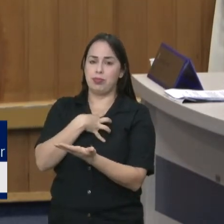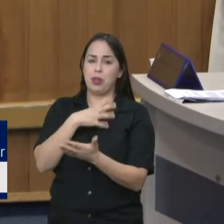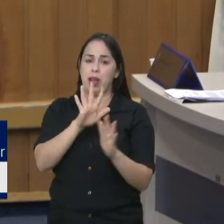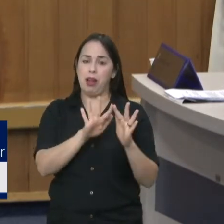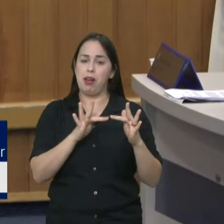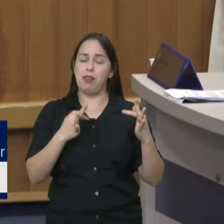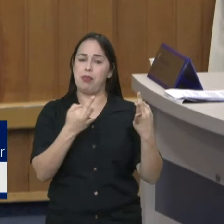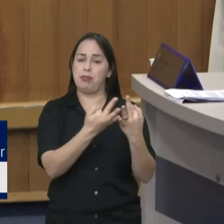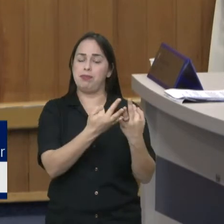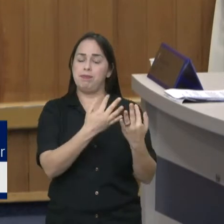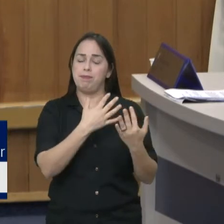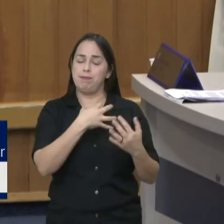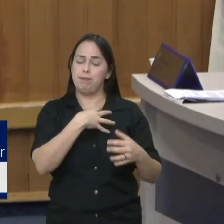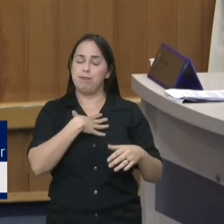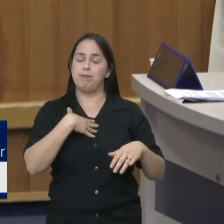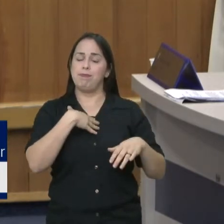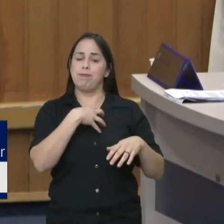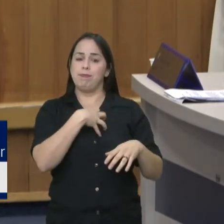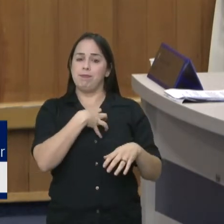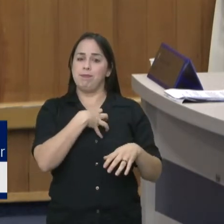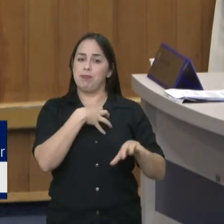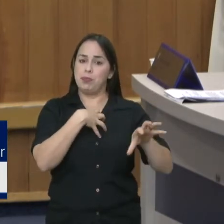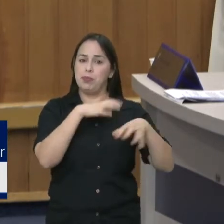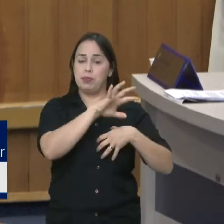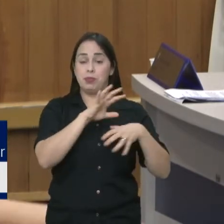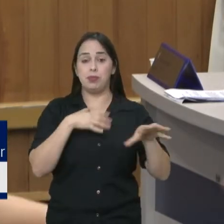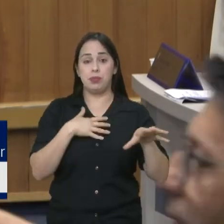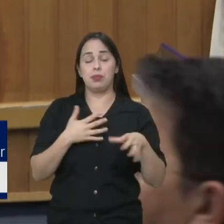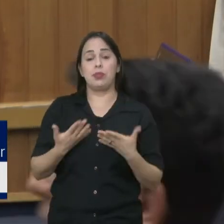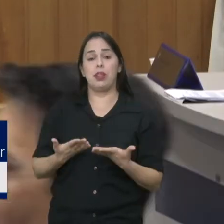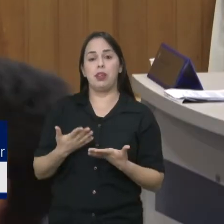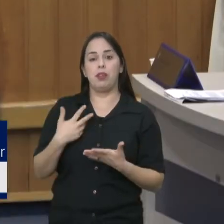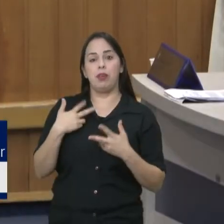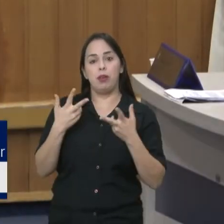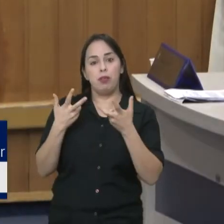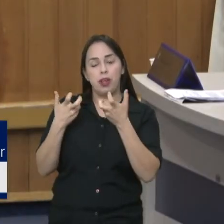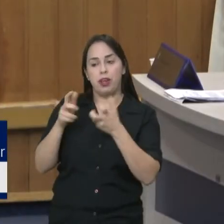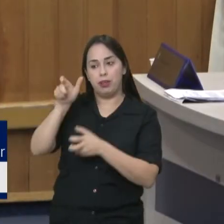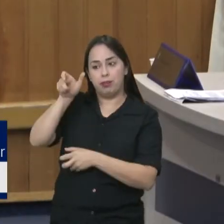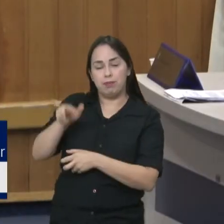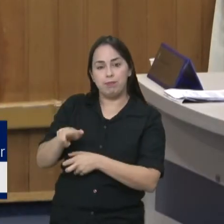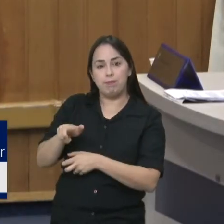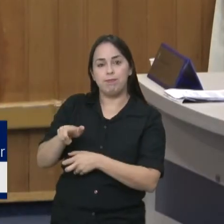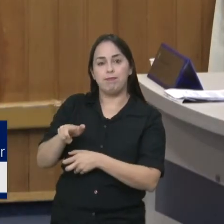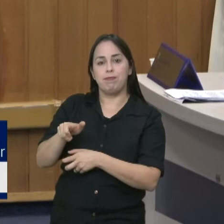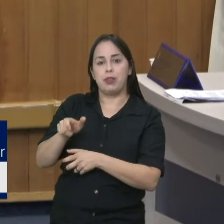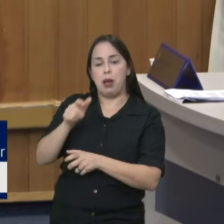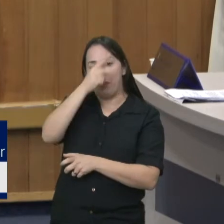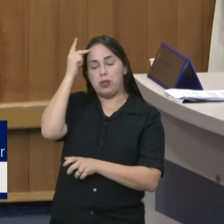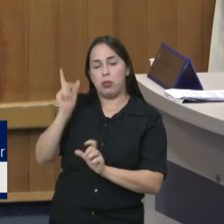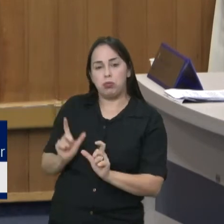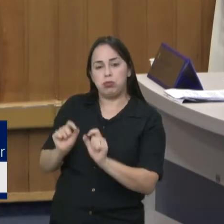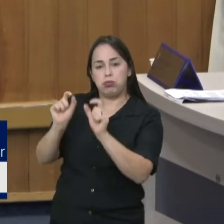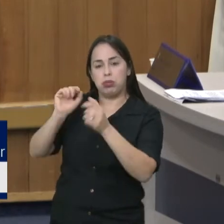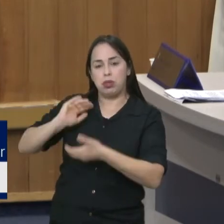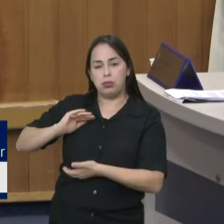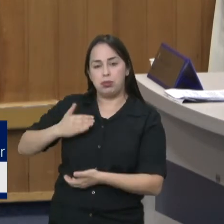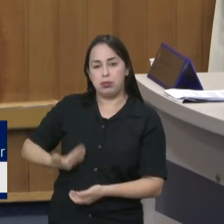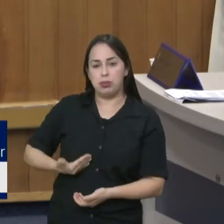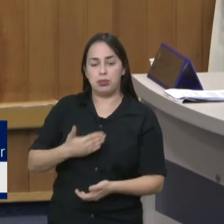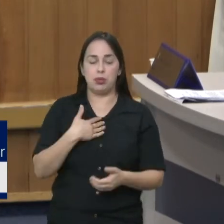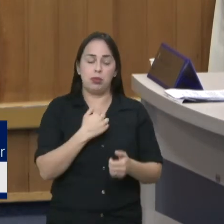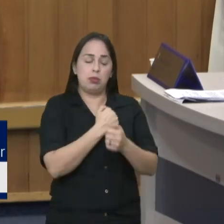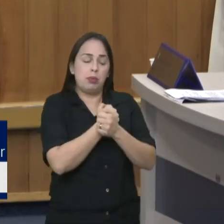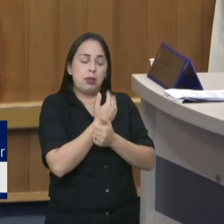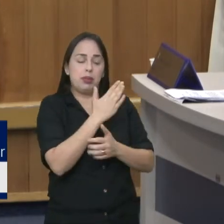todos os seus familiares. E a gente ainda vê uma realidade dessa, né, com câncer de mama. A gente deixa um abraço aqui à família.